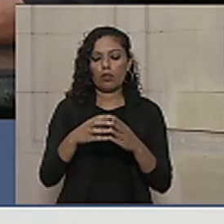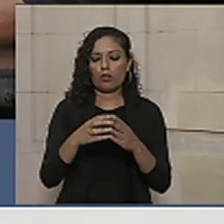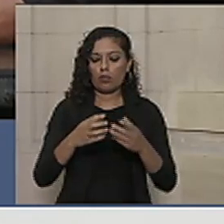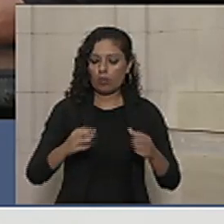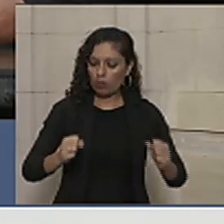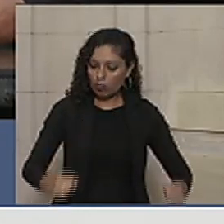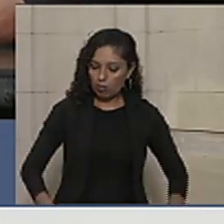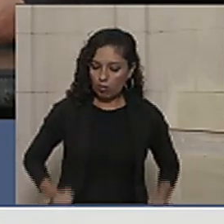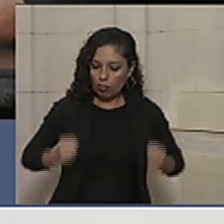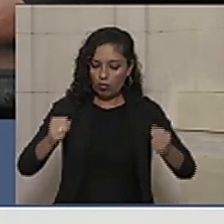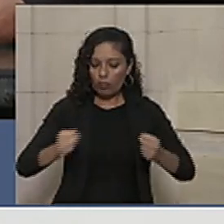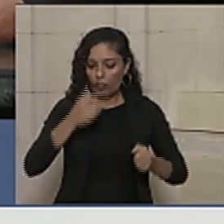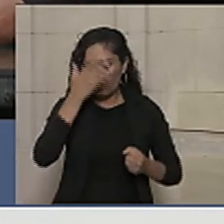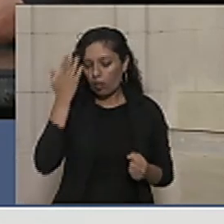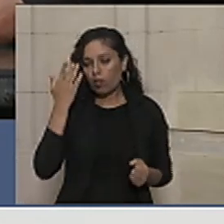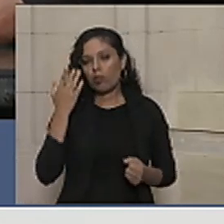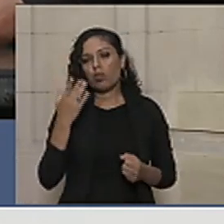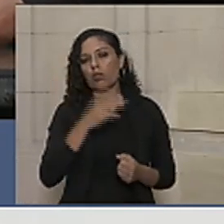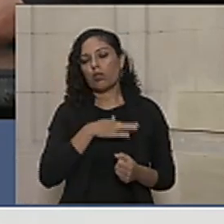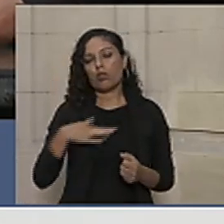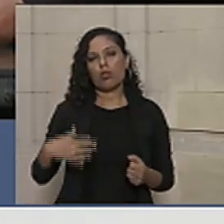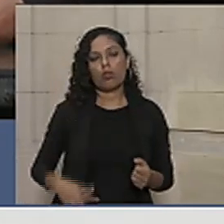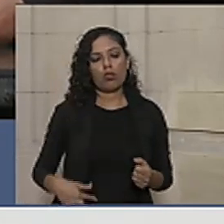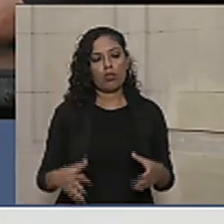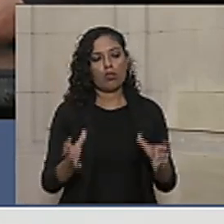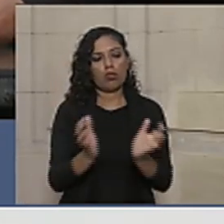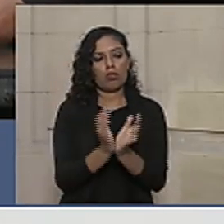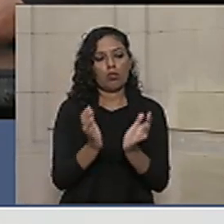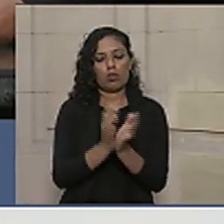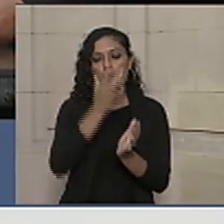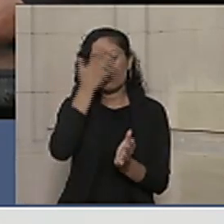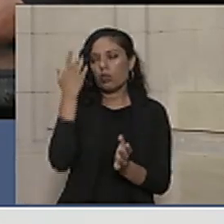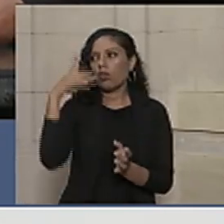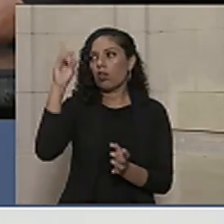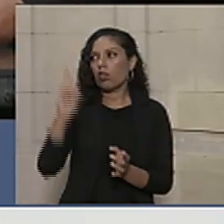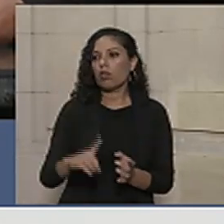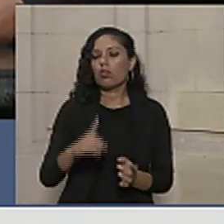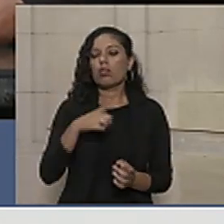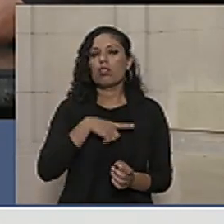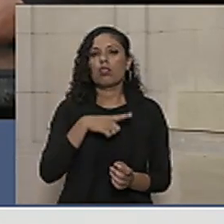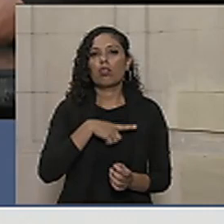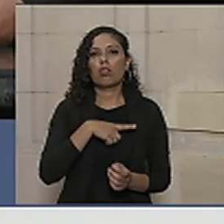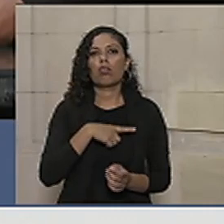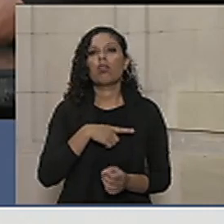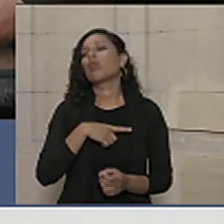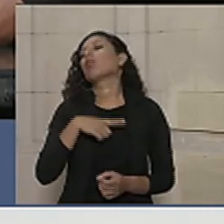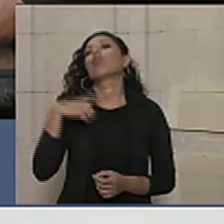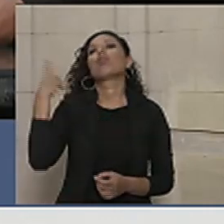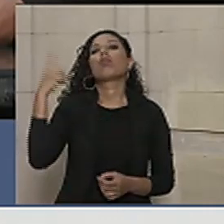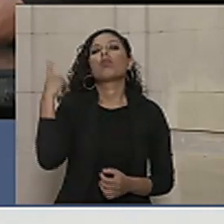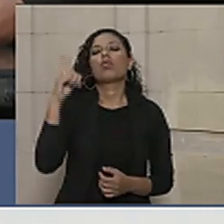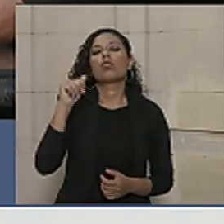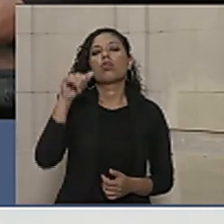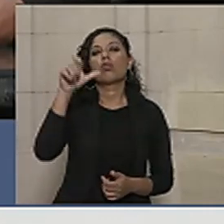servidores públicos. Para emitir parecer pela Comissão da Pessoa com Deficiência, deputado Gil Viana.